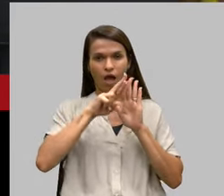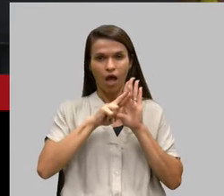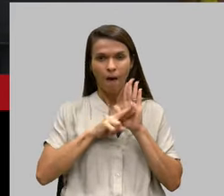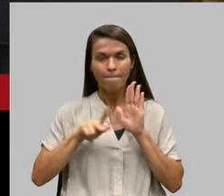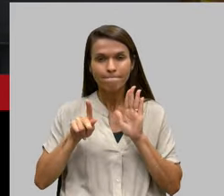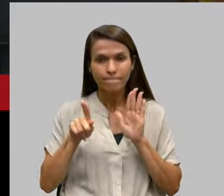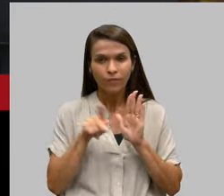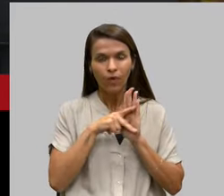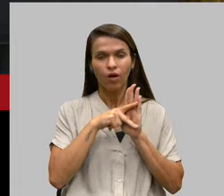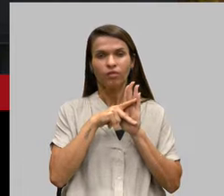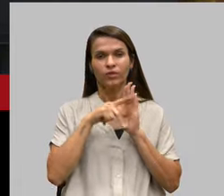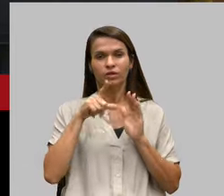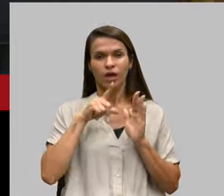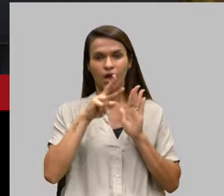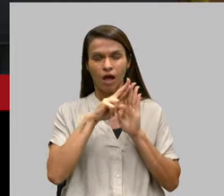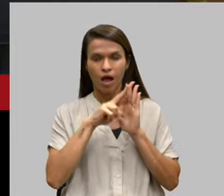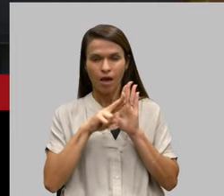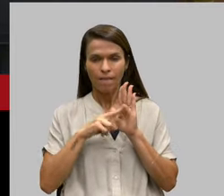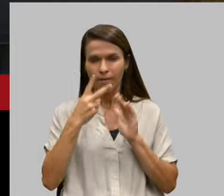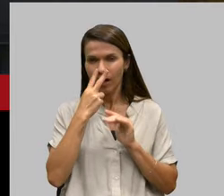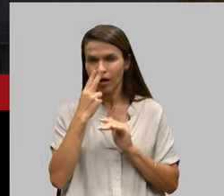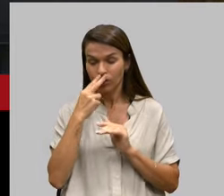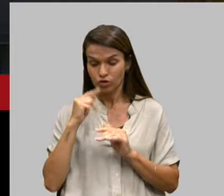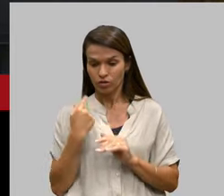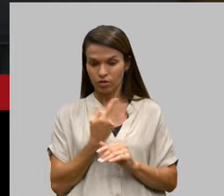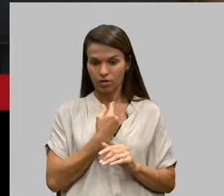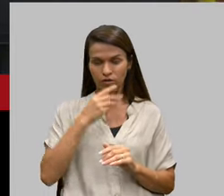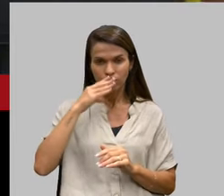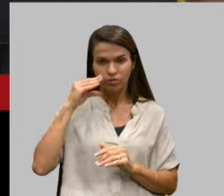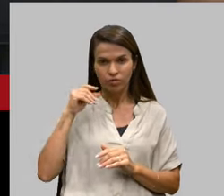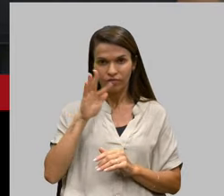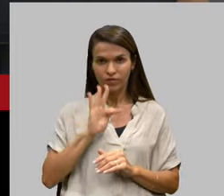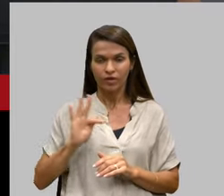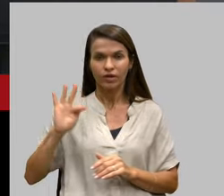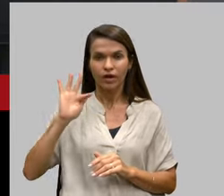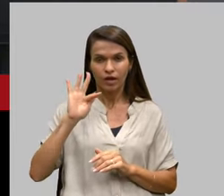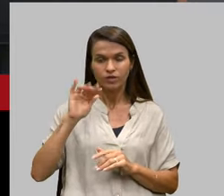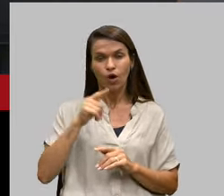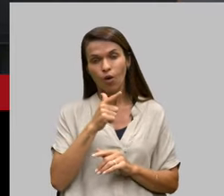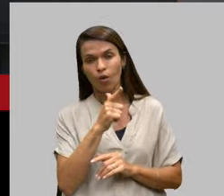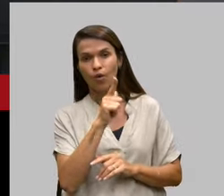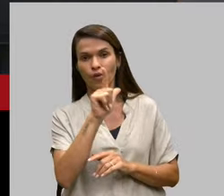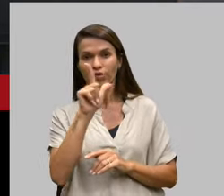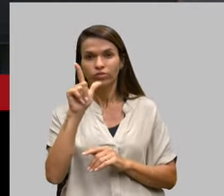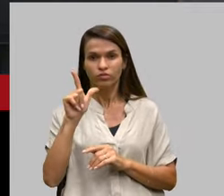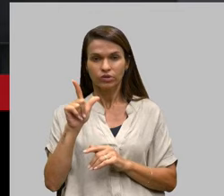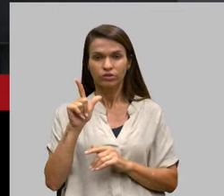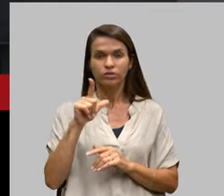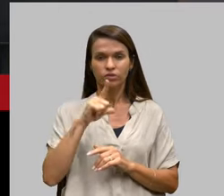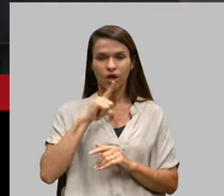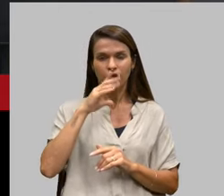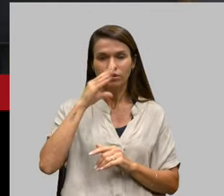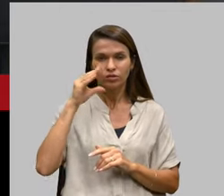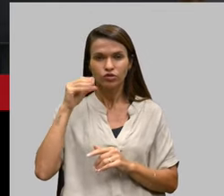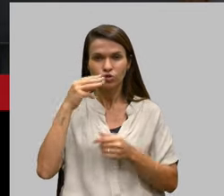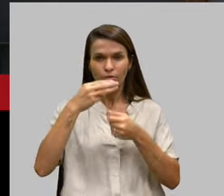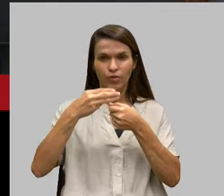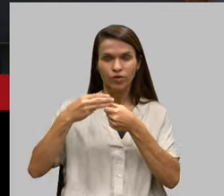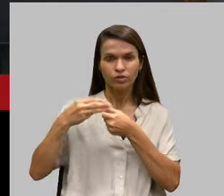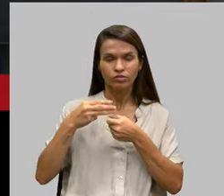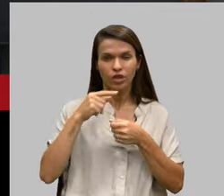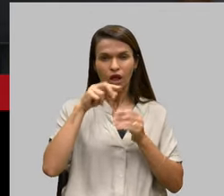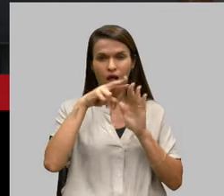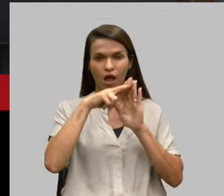próprios tem regras parecidas com as nossas servidores federais outros outros servidores de municípios tem